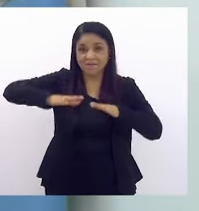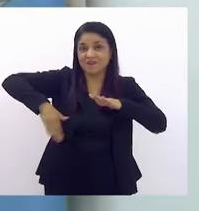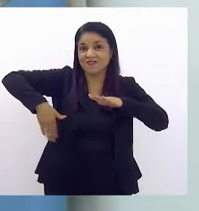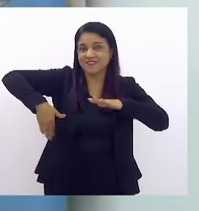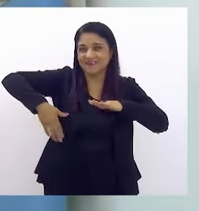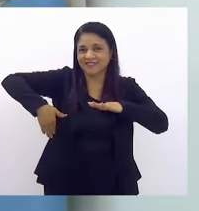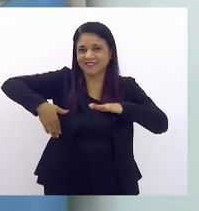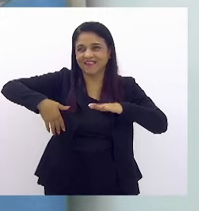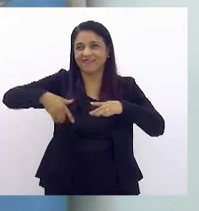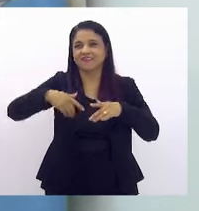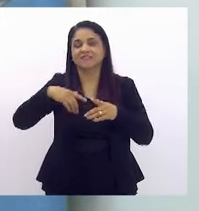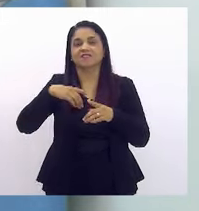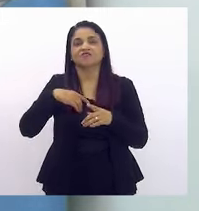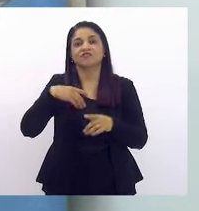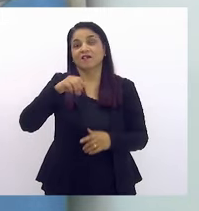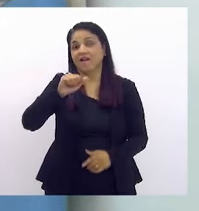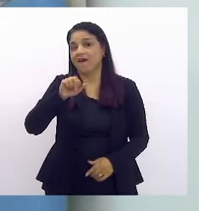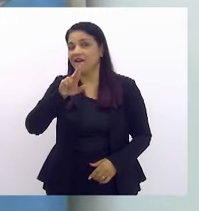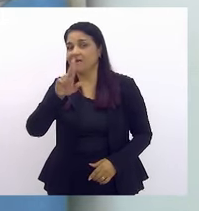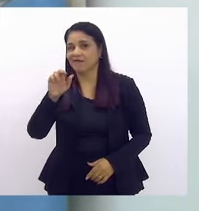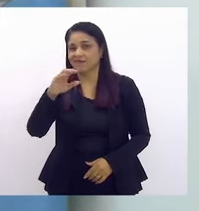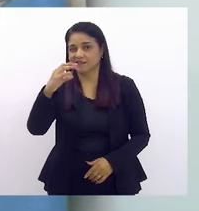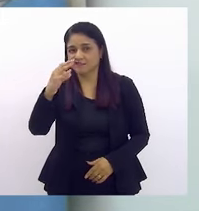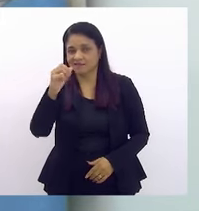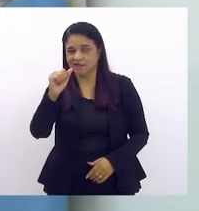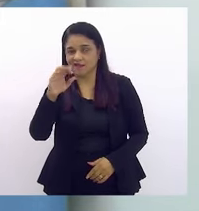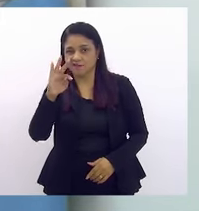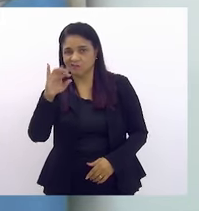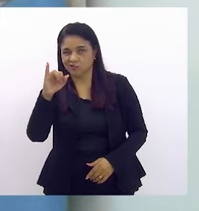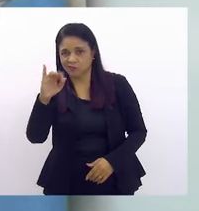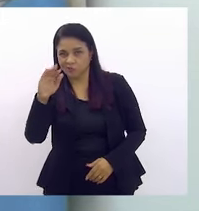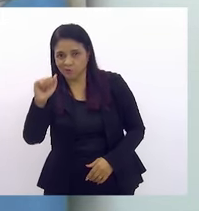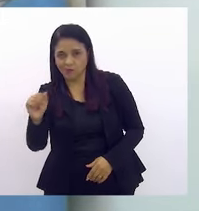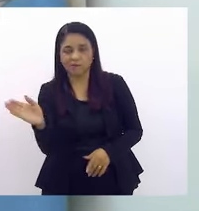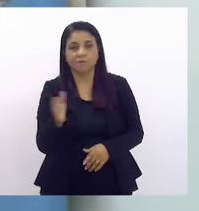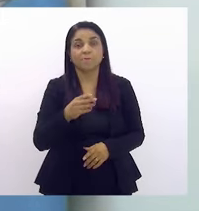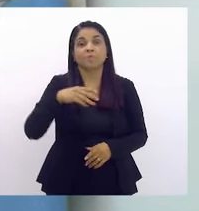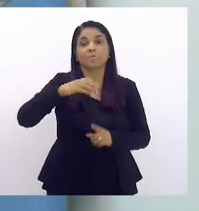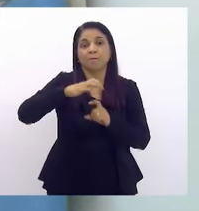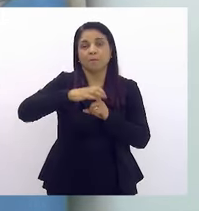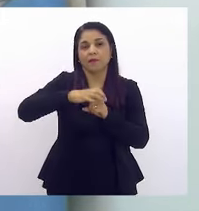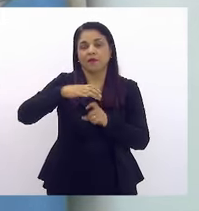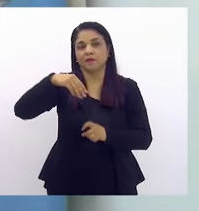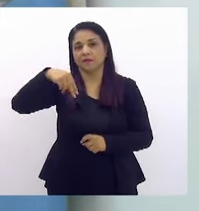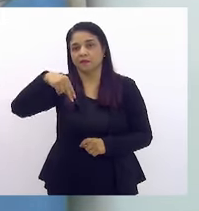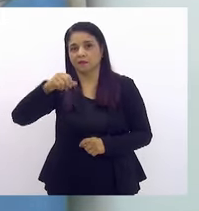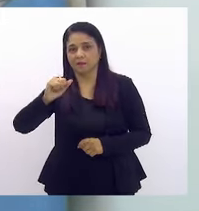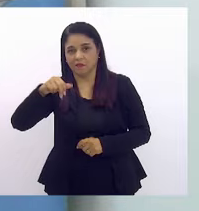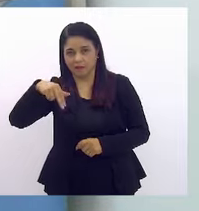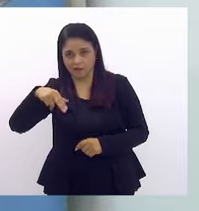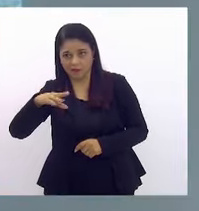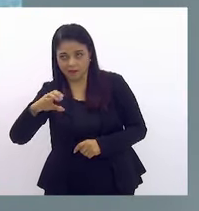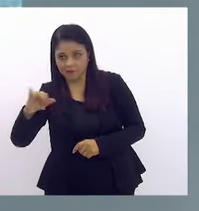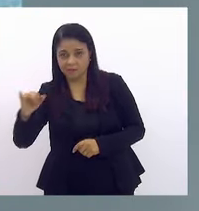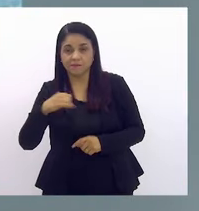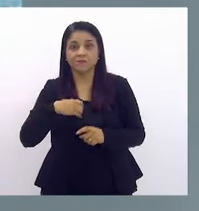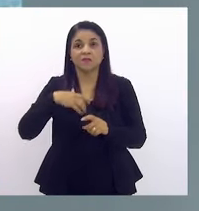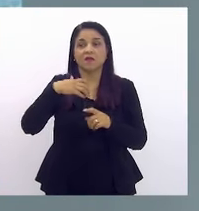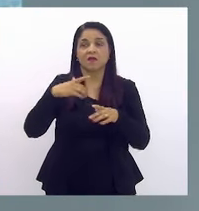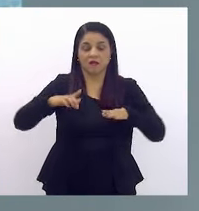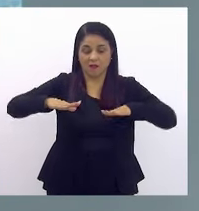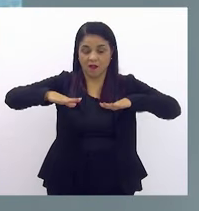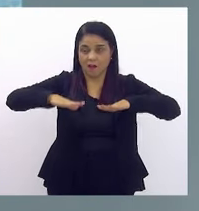Araçatiba, de Parque Nance, de Marine, de São José e o Escambau. Vai. A Lagoa do Padre, que é a que